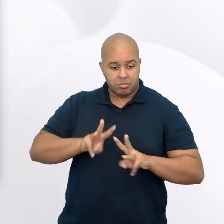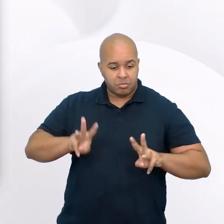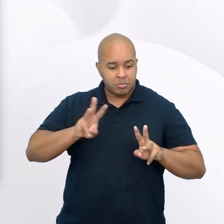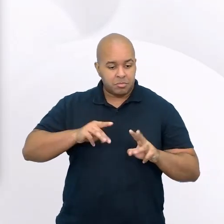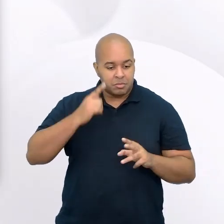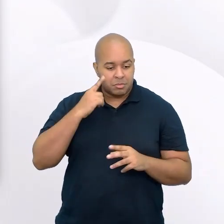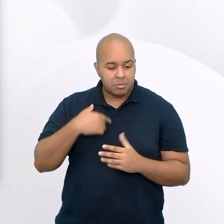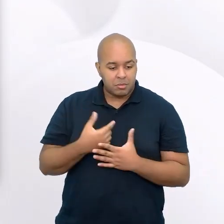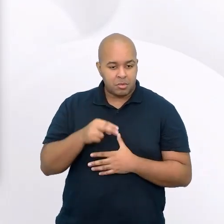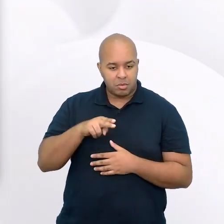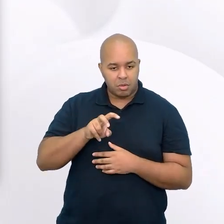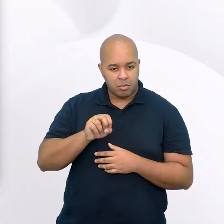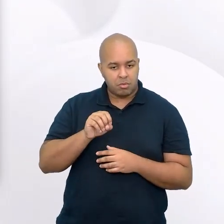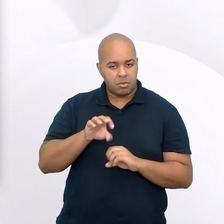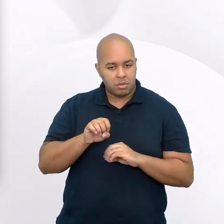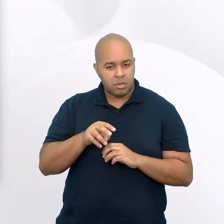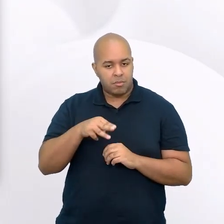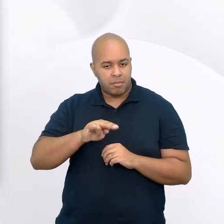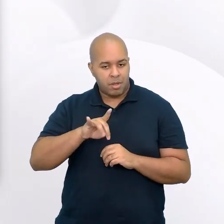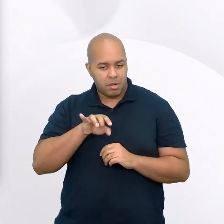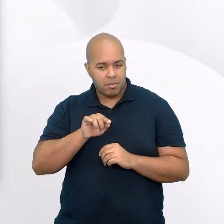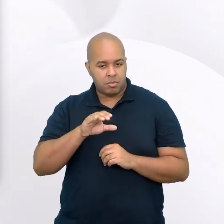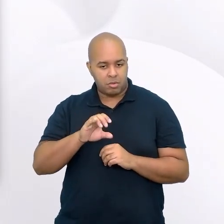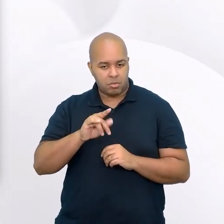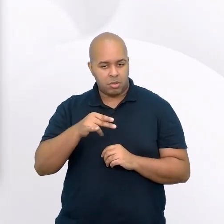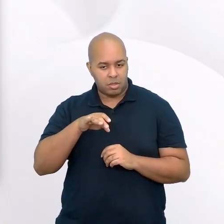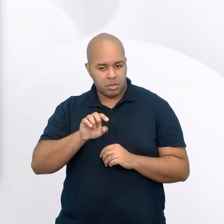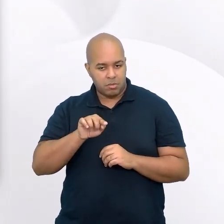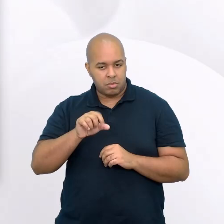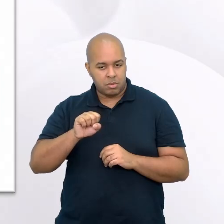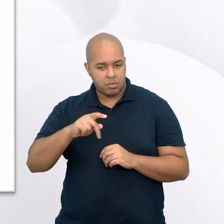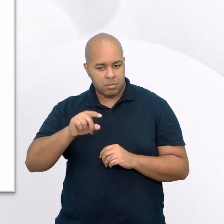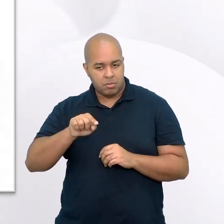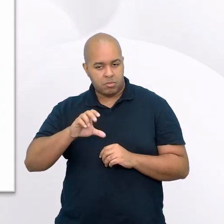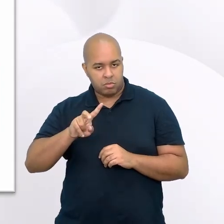que é novo ensino médio ponto educacao.sp.gov.br